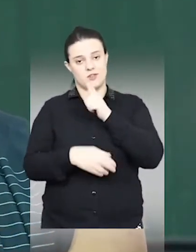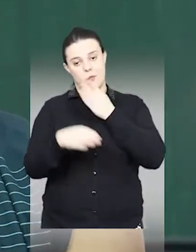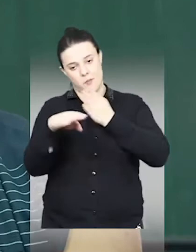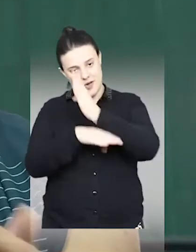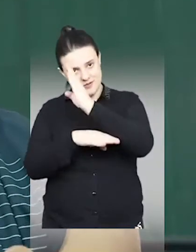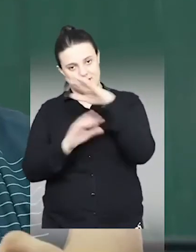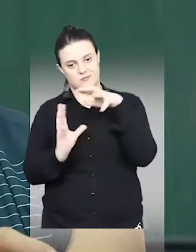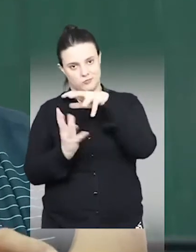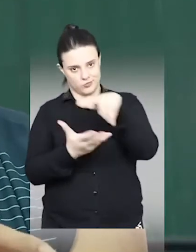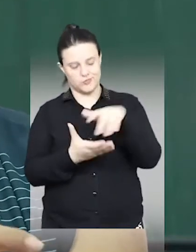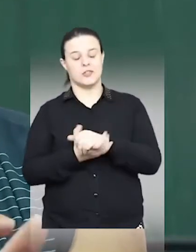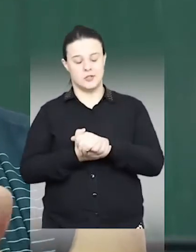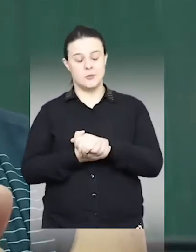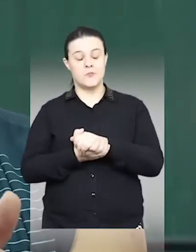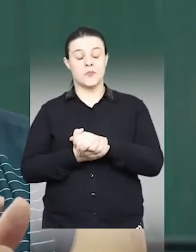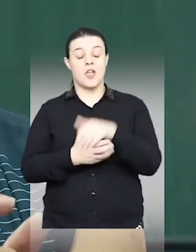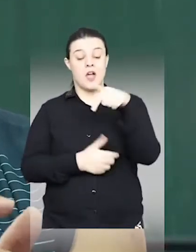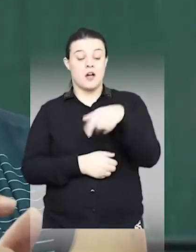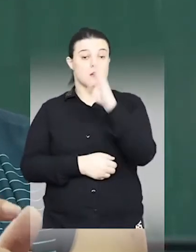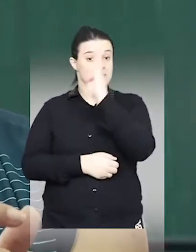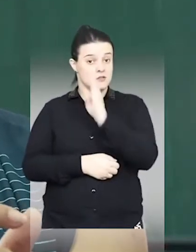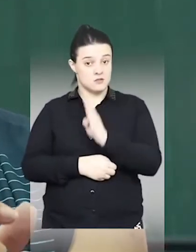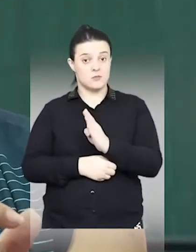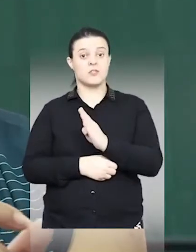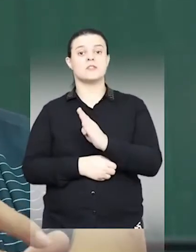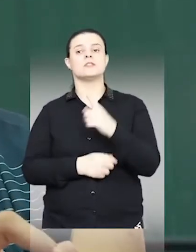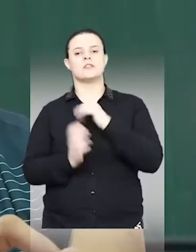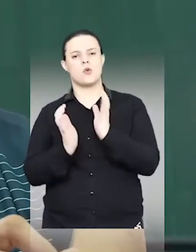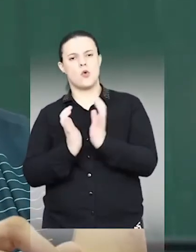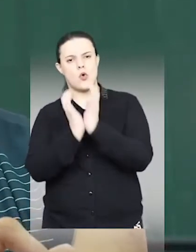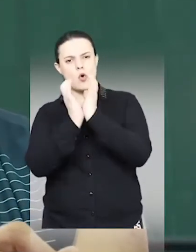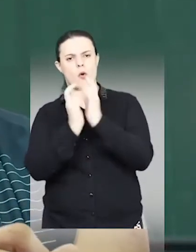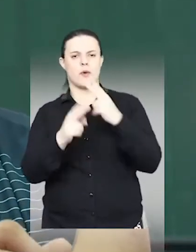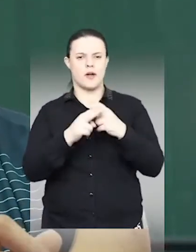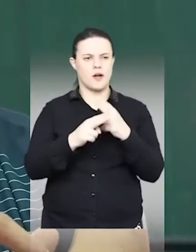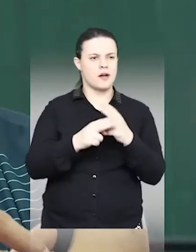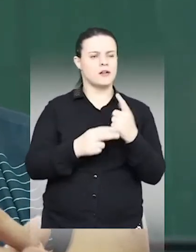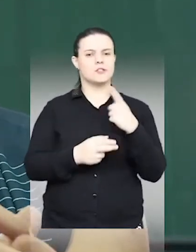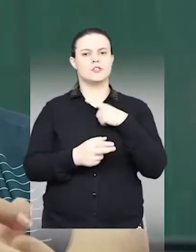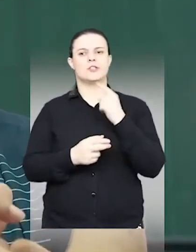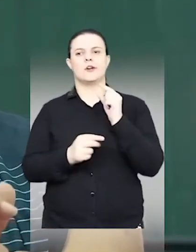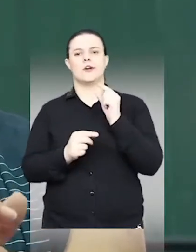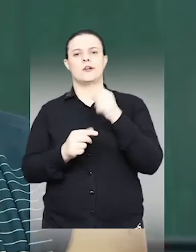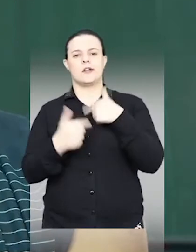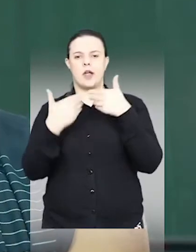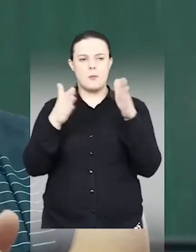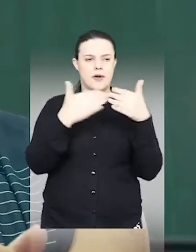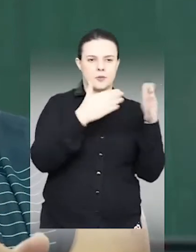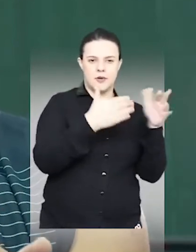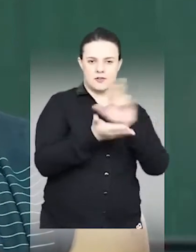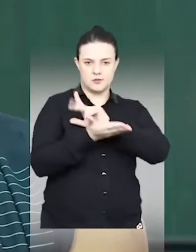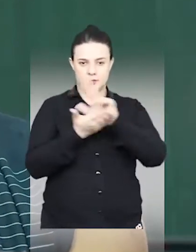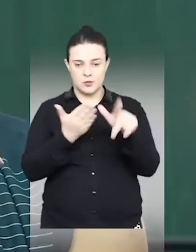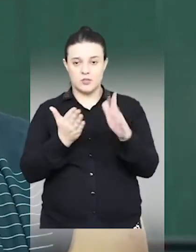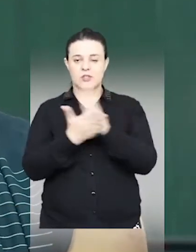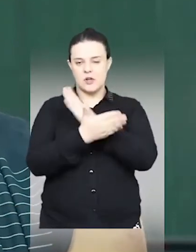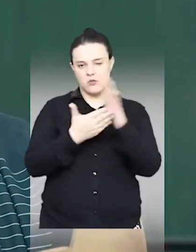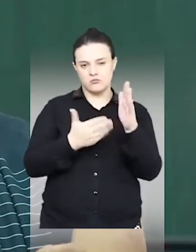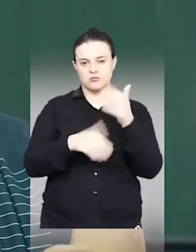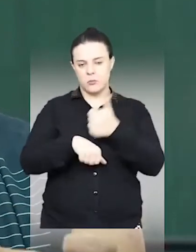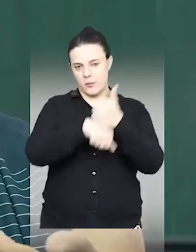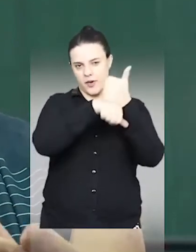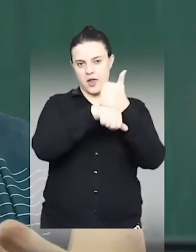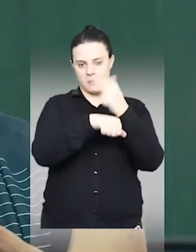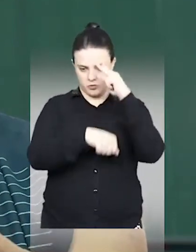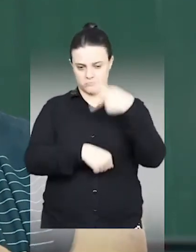Mundial. E aqui no Brasil, Copa Caixa, os campeonatos que tem abertos e alguns prêmios